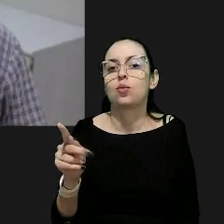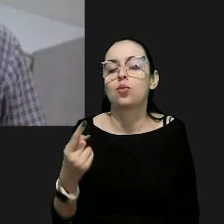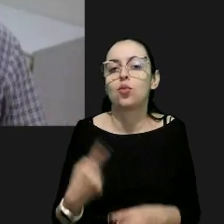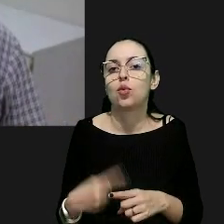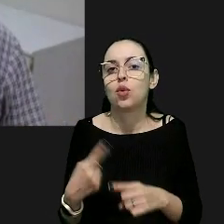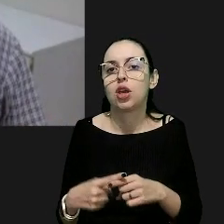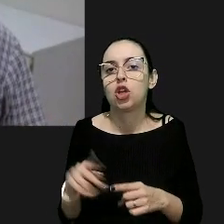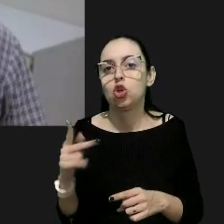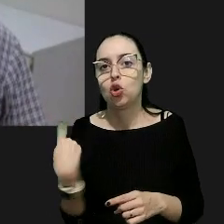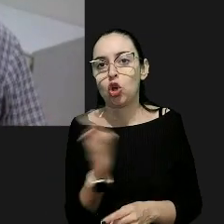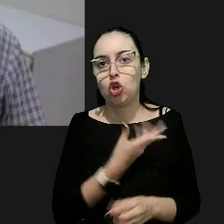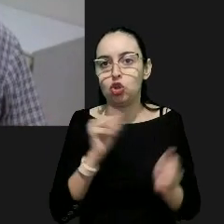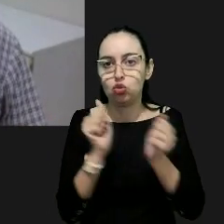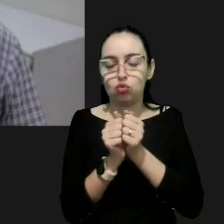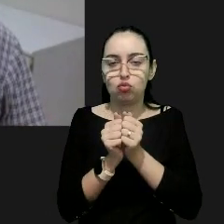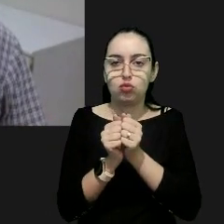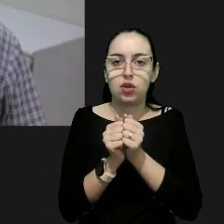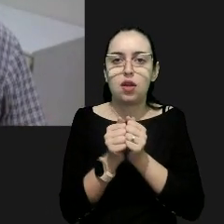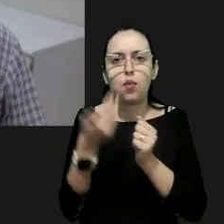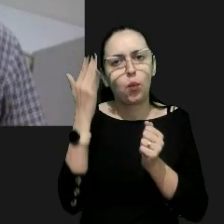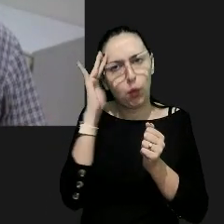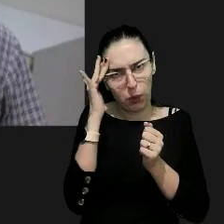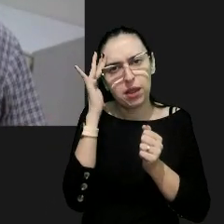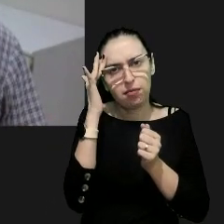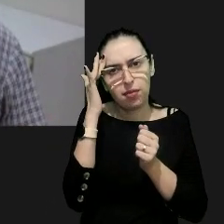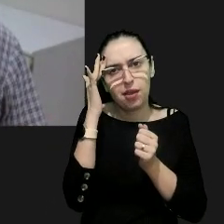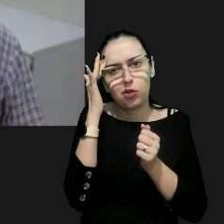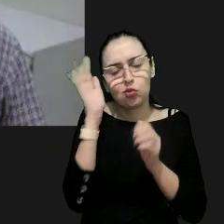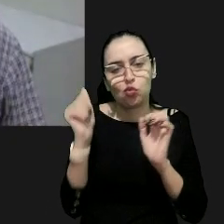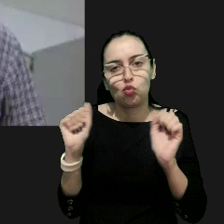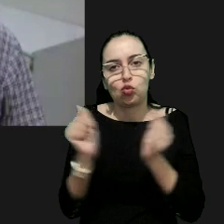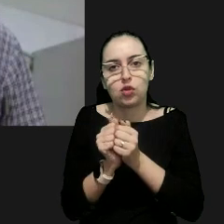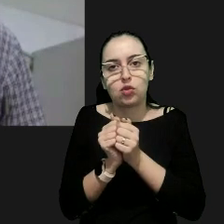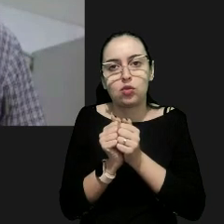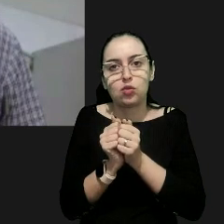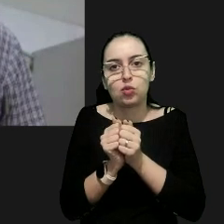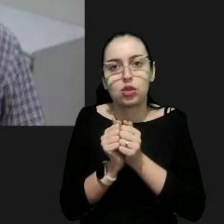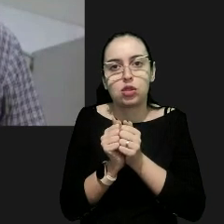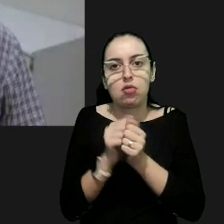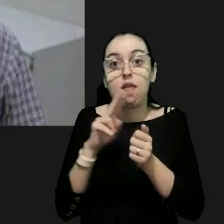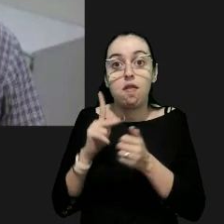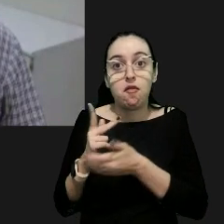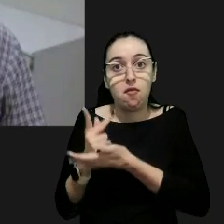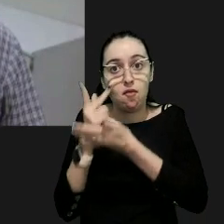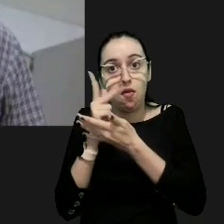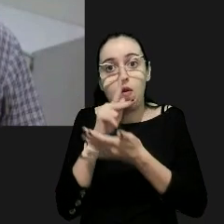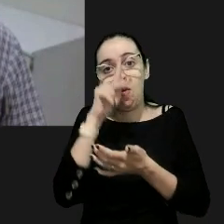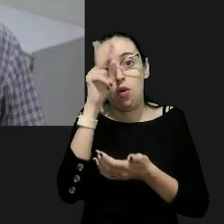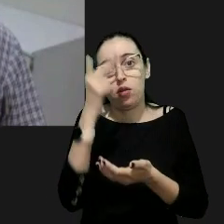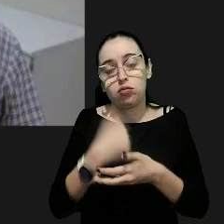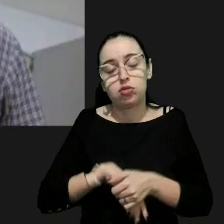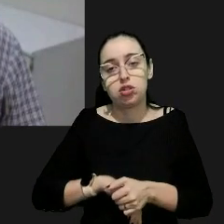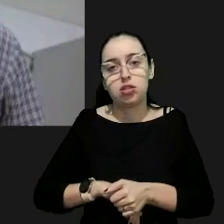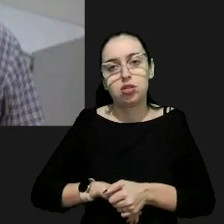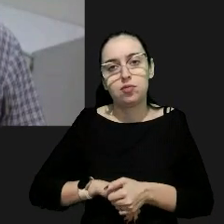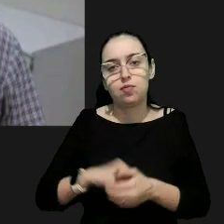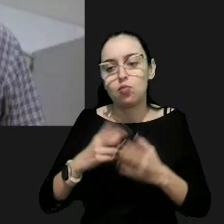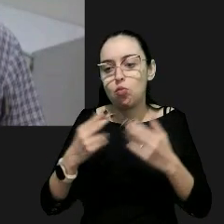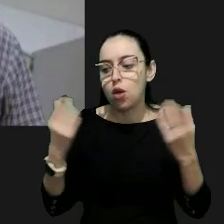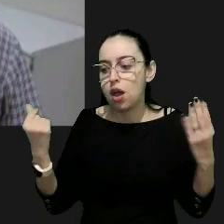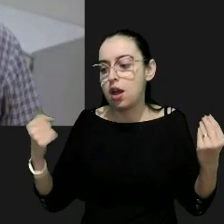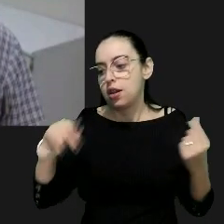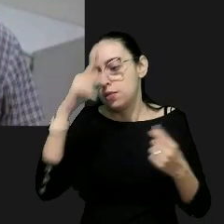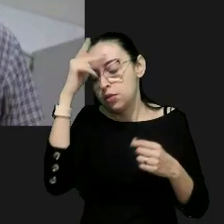gente continue, porque nós juntos, eu acredito nisso, nós juntos somos muito